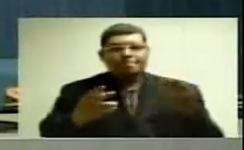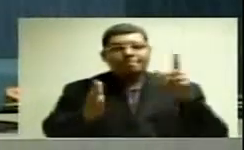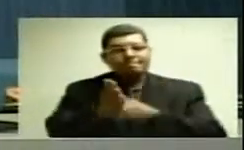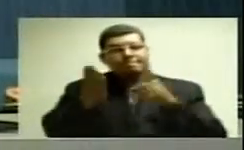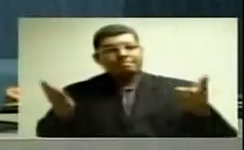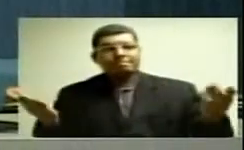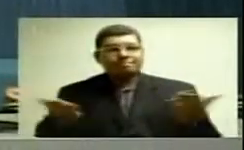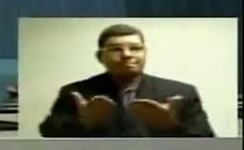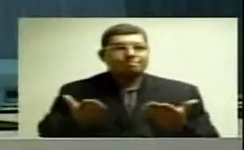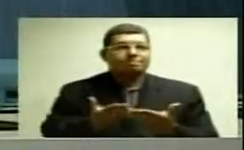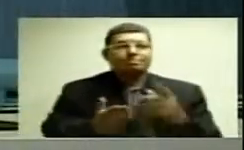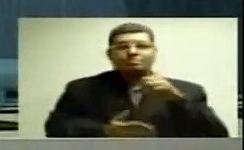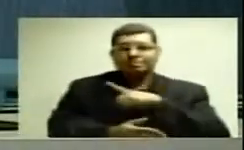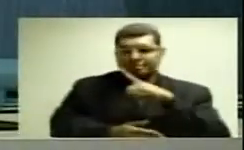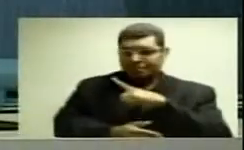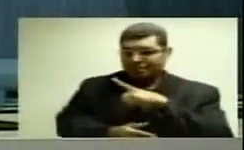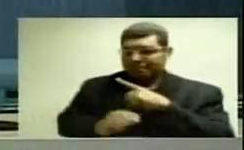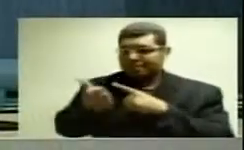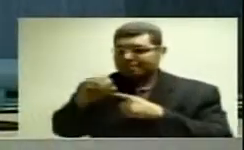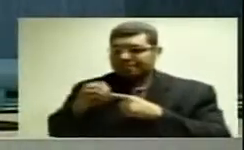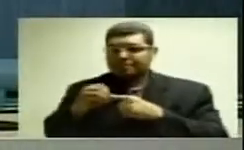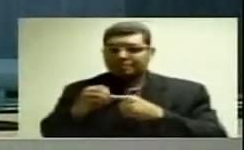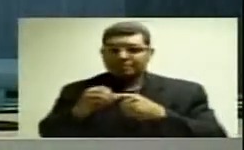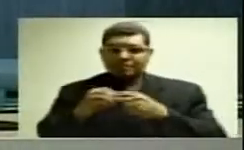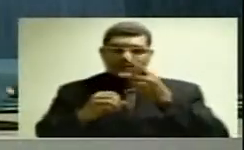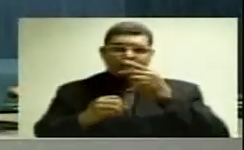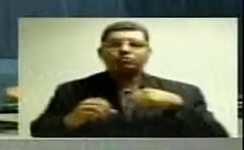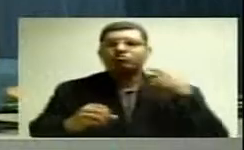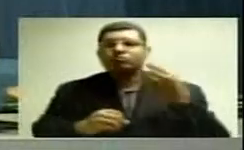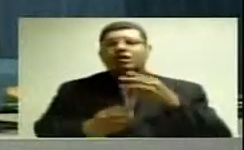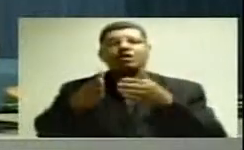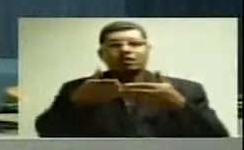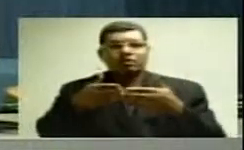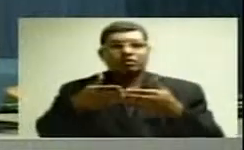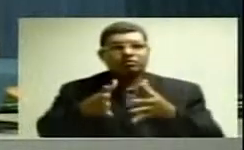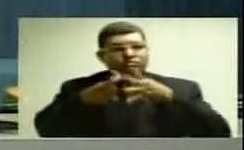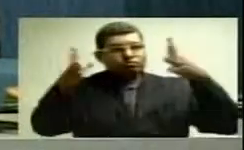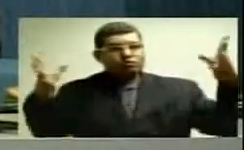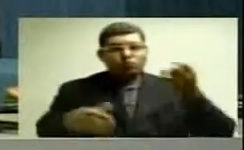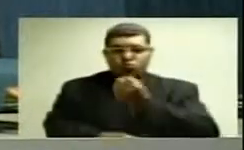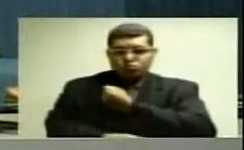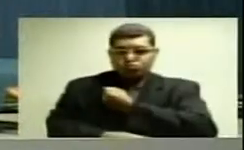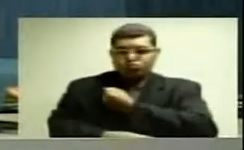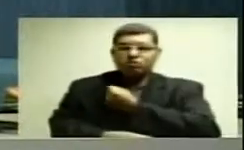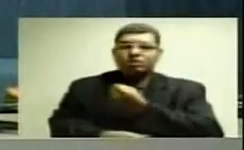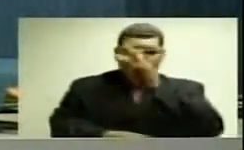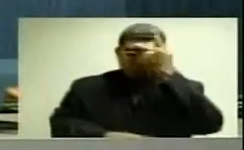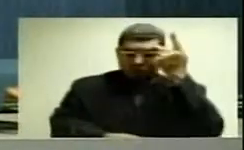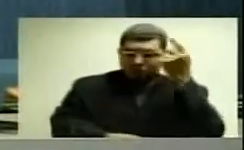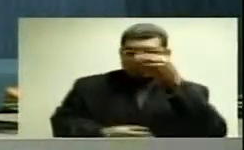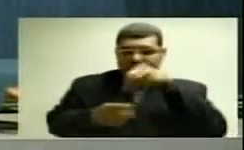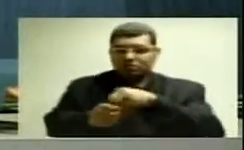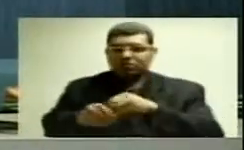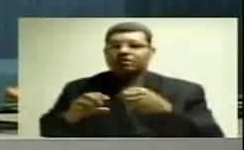os jornais, existem 10 desembargadores a favor de aumentar o número de membros daquela